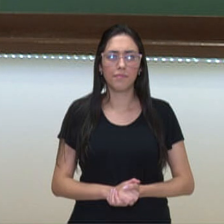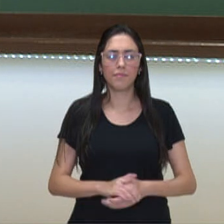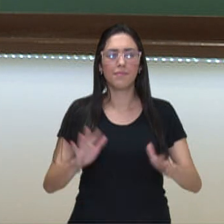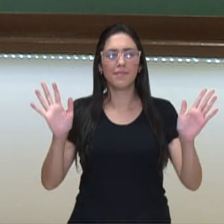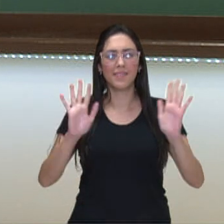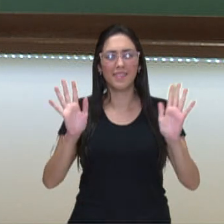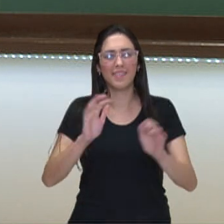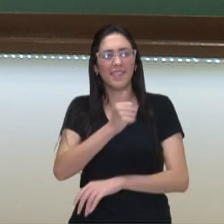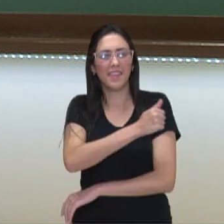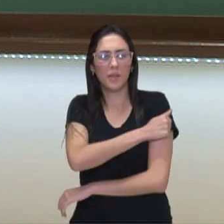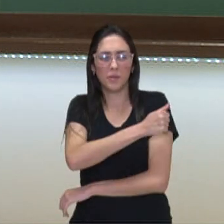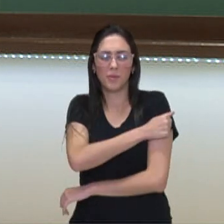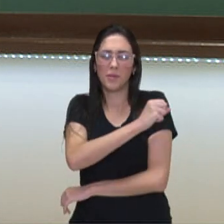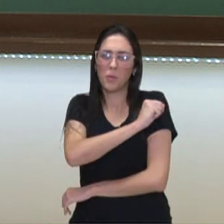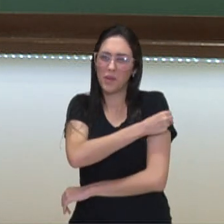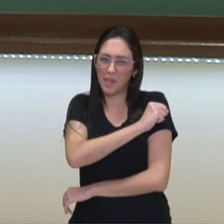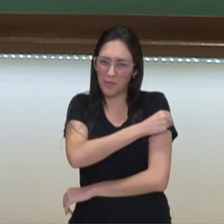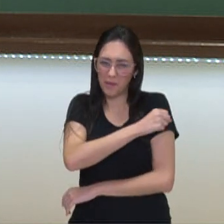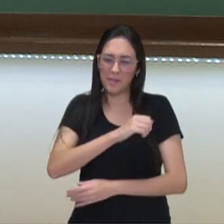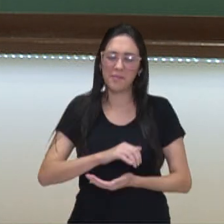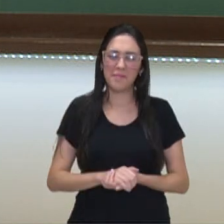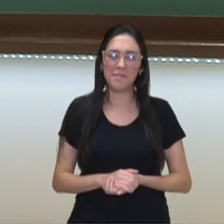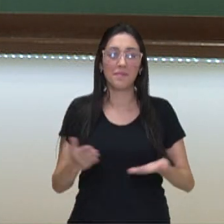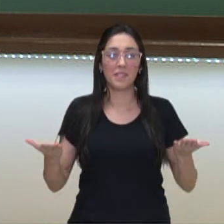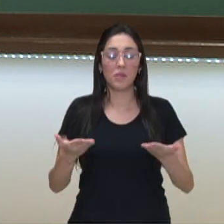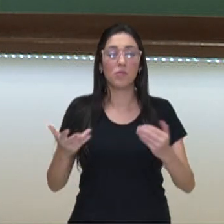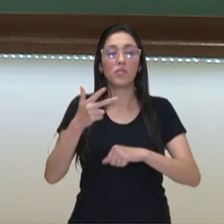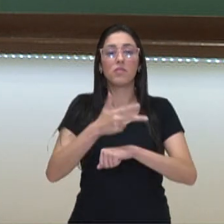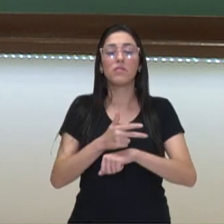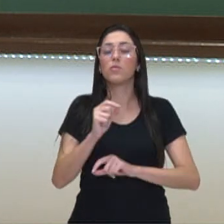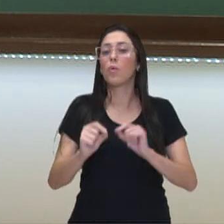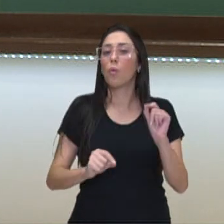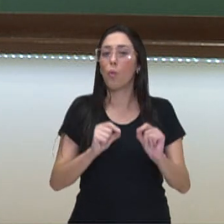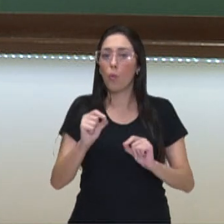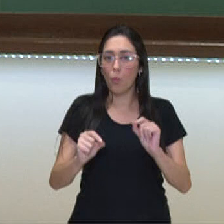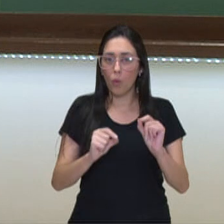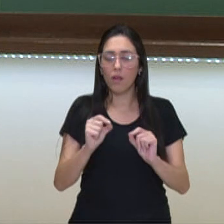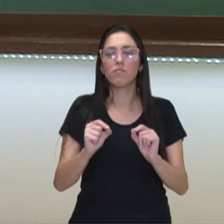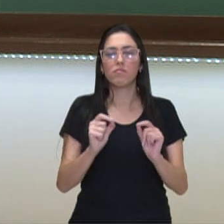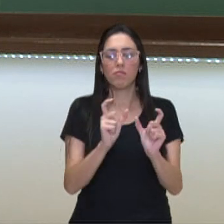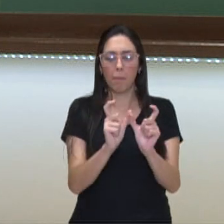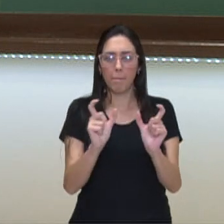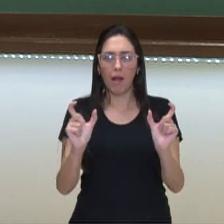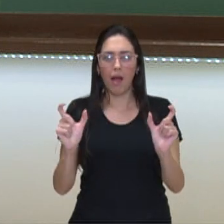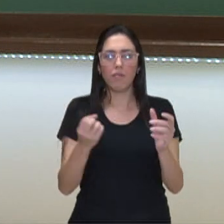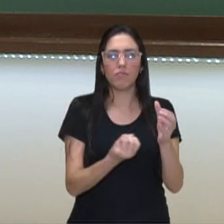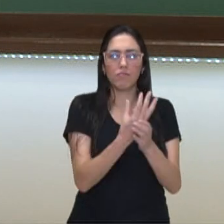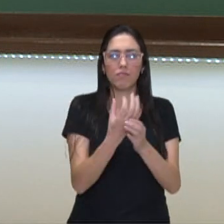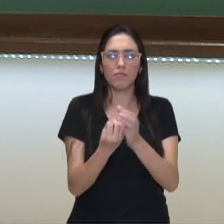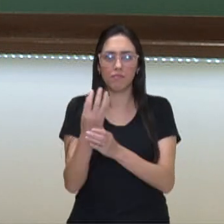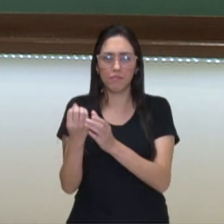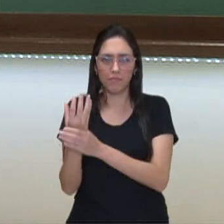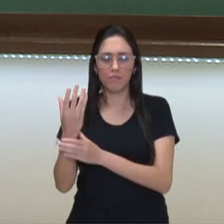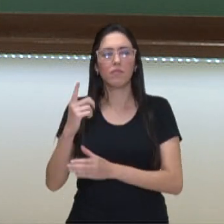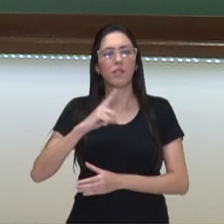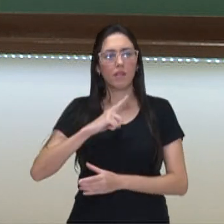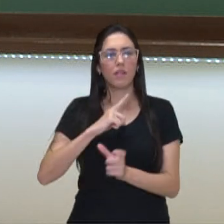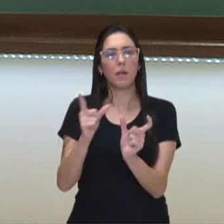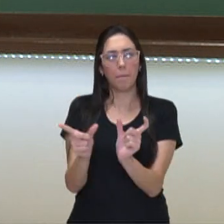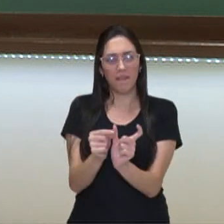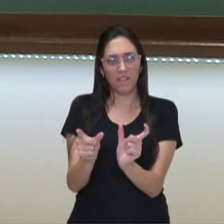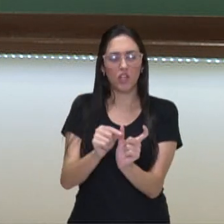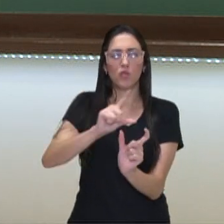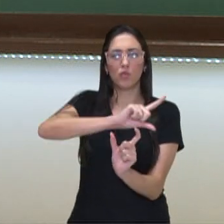Olá, estudantes do 8º ano! Neste vídeo vamos falar sobre a formação de palavras com prefixos e